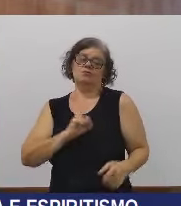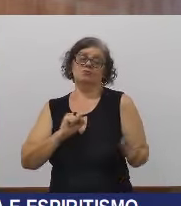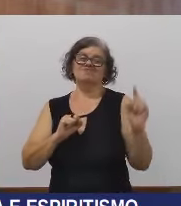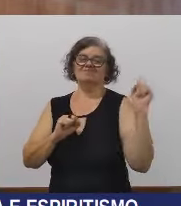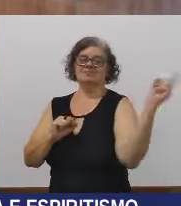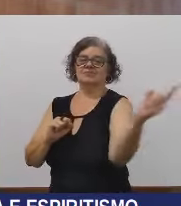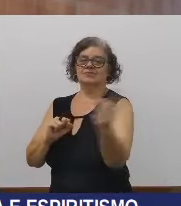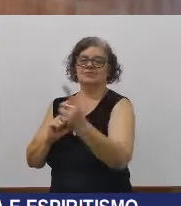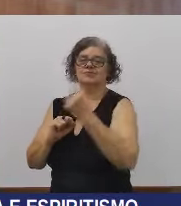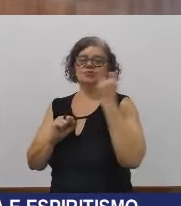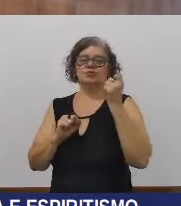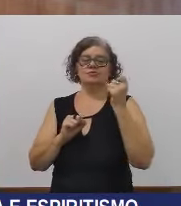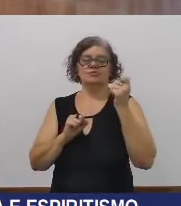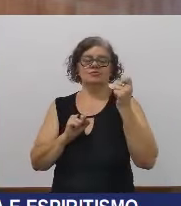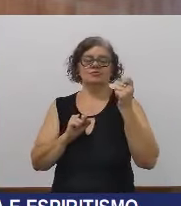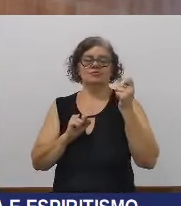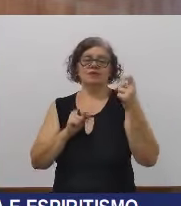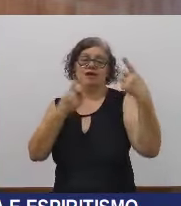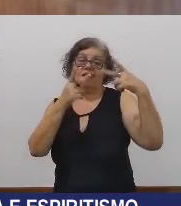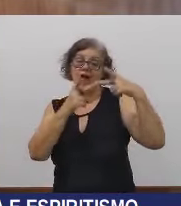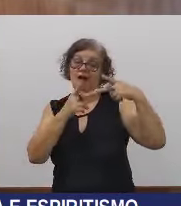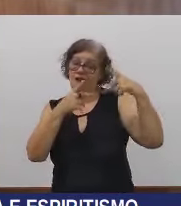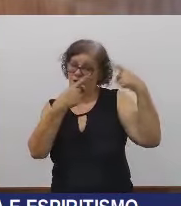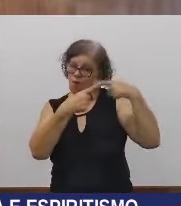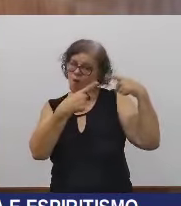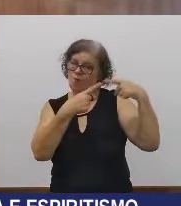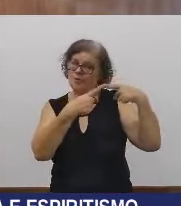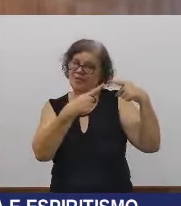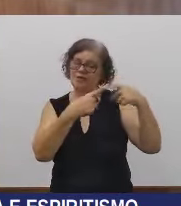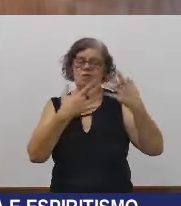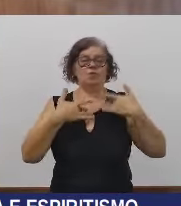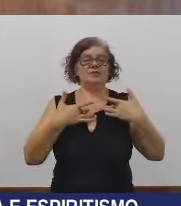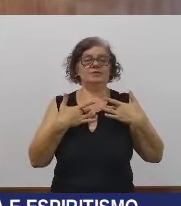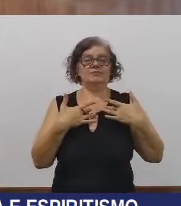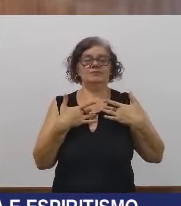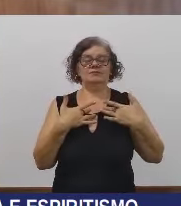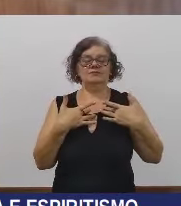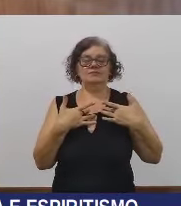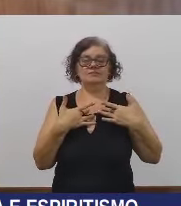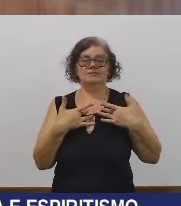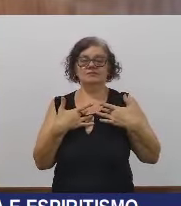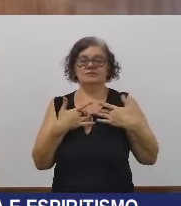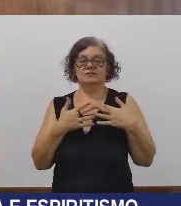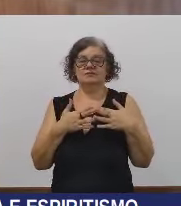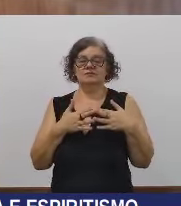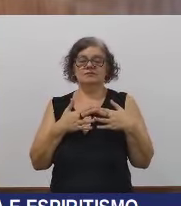Gosto de todo mundo. Eu adoro todo mundo que concorda comigo.